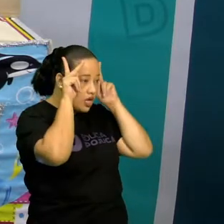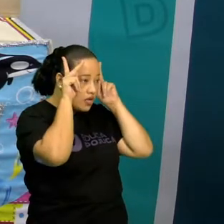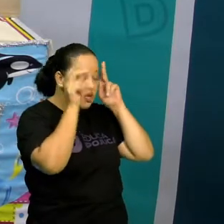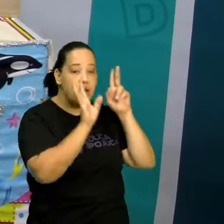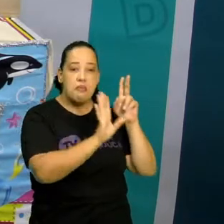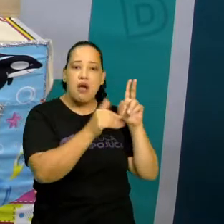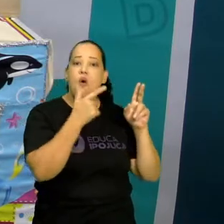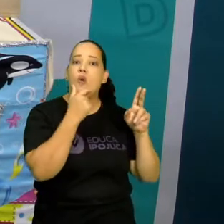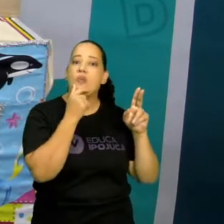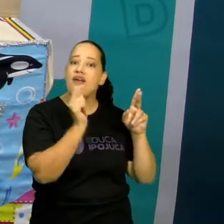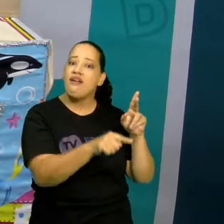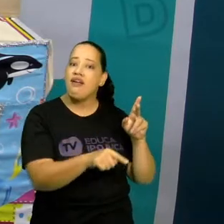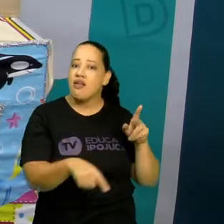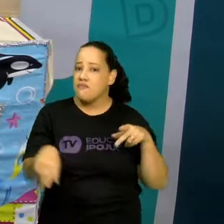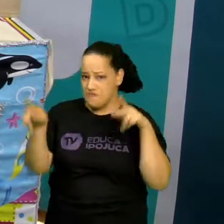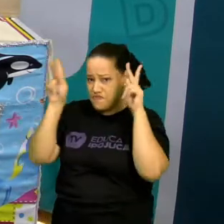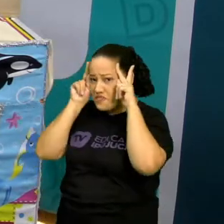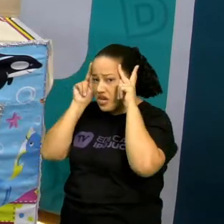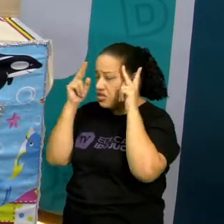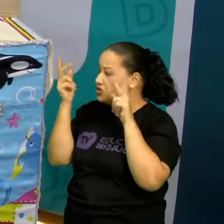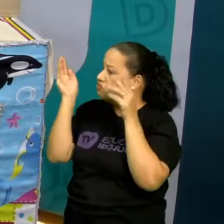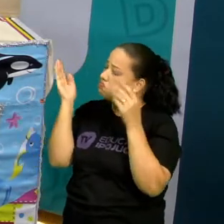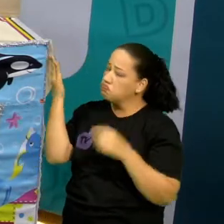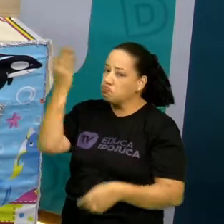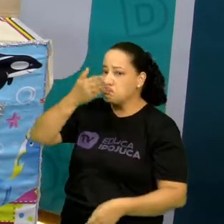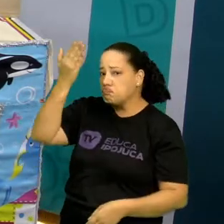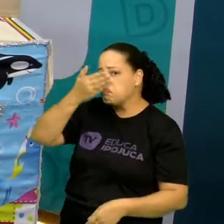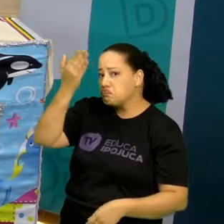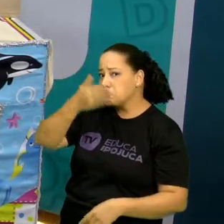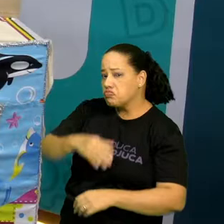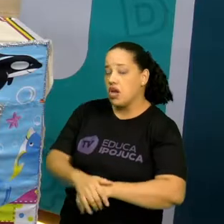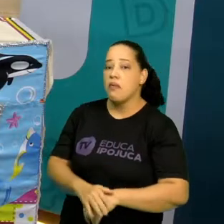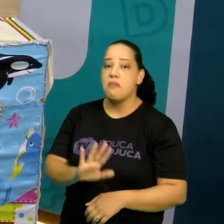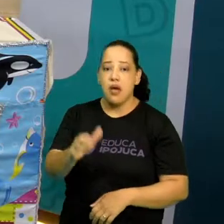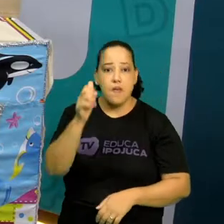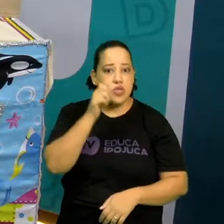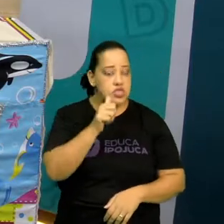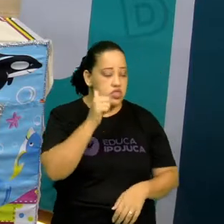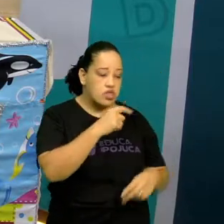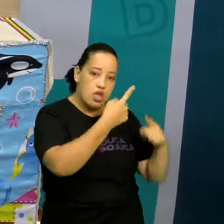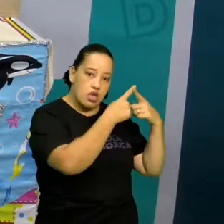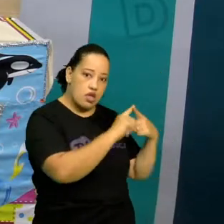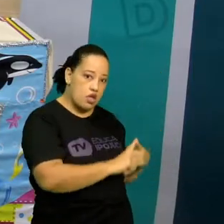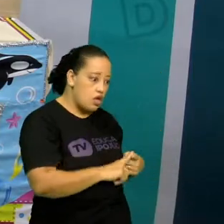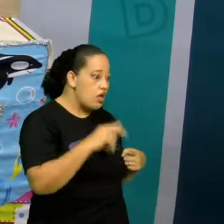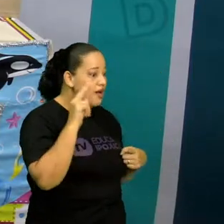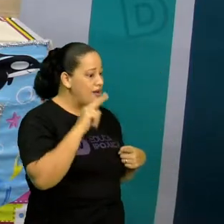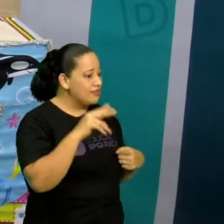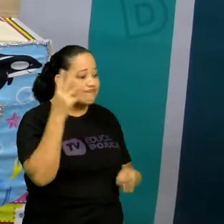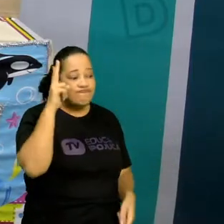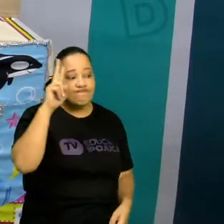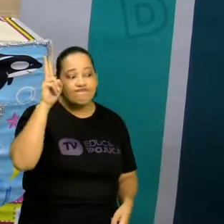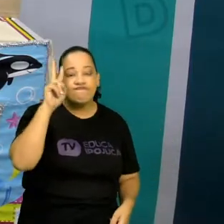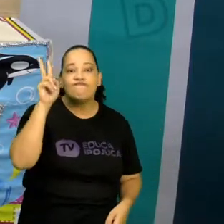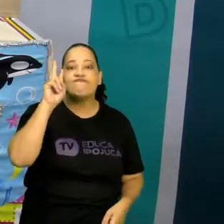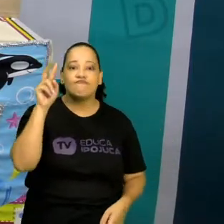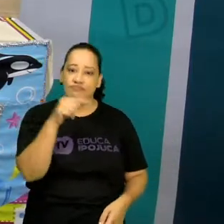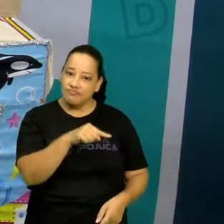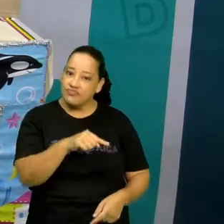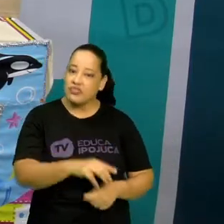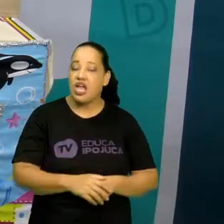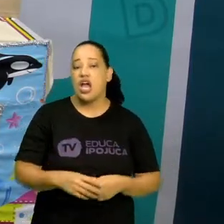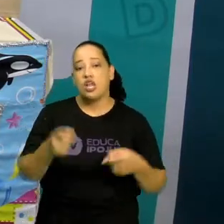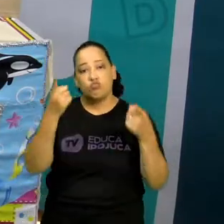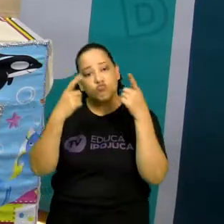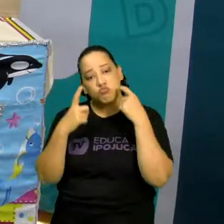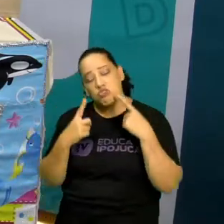isso ela conheceu ele o bronze dele e ela começou a chorar com muita